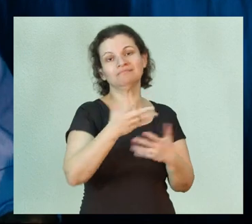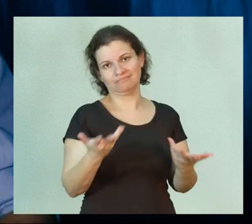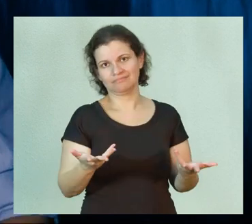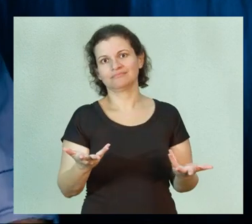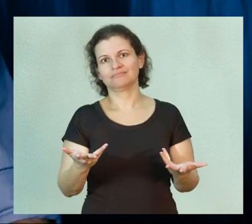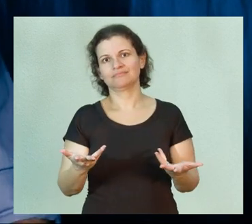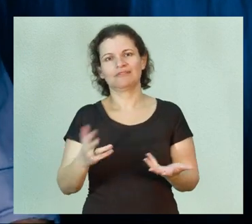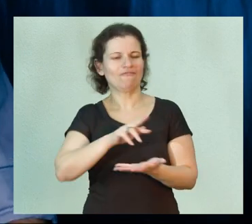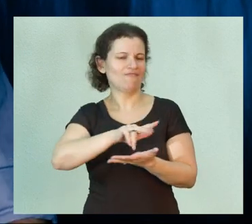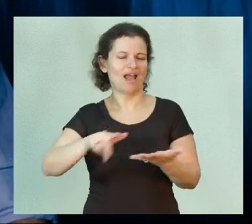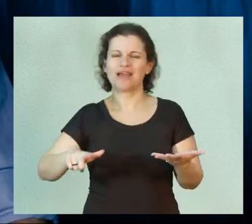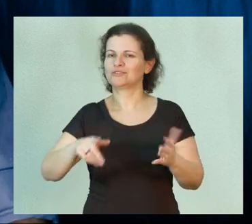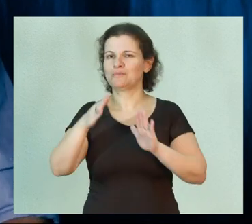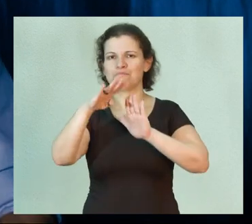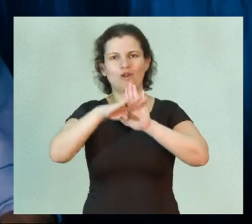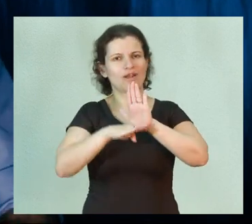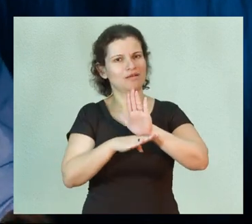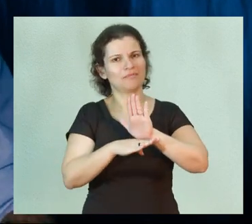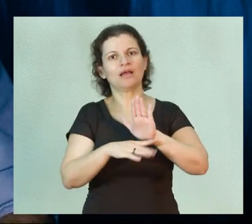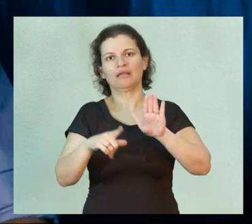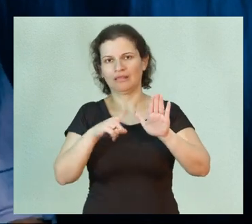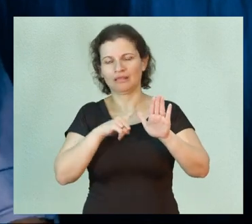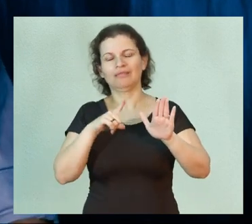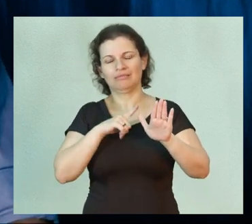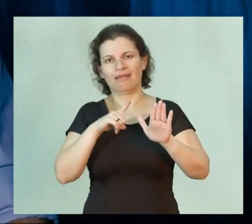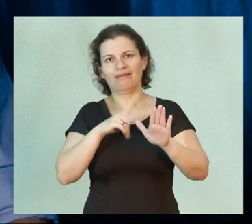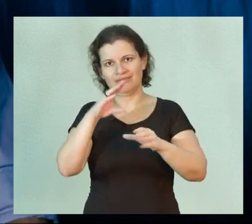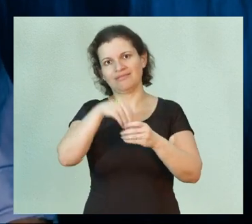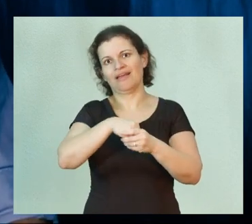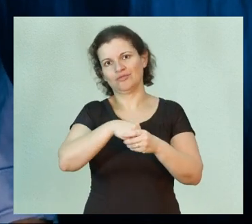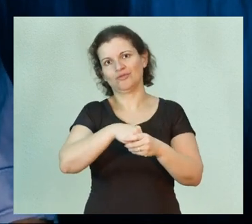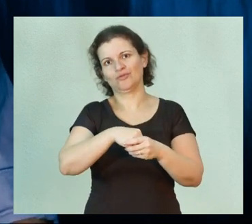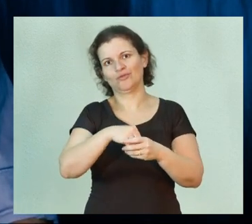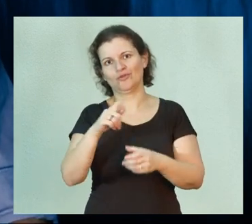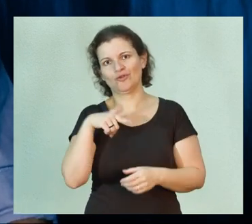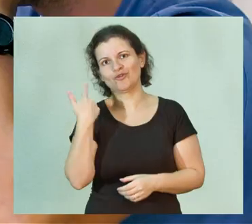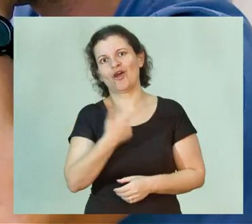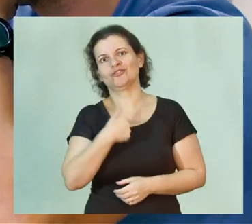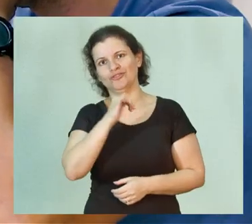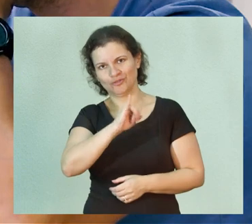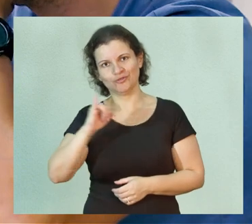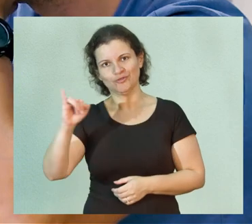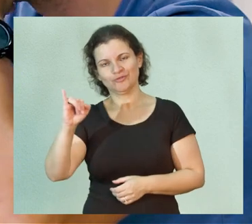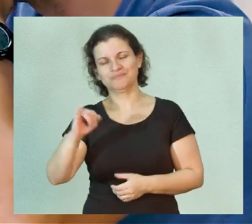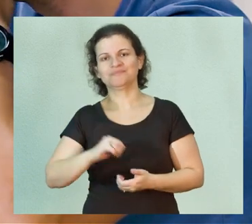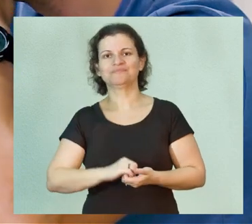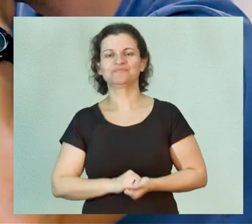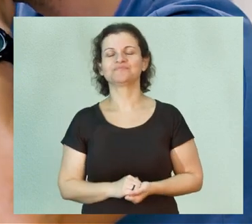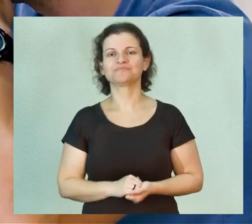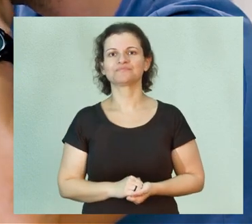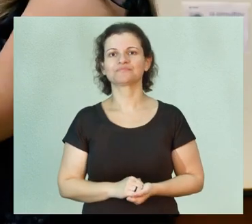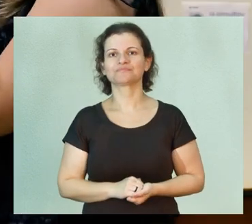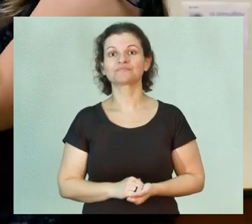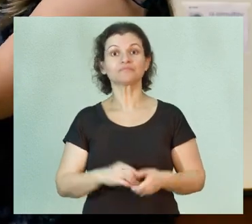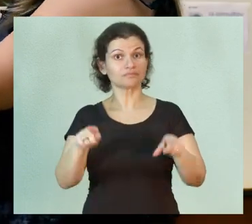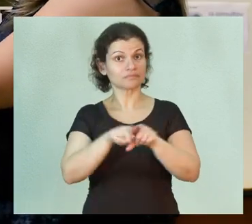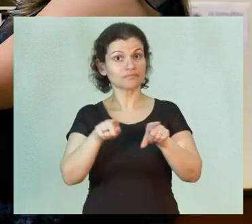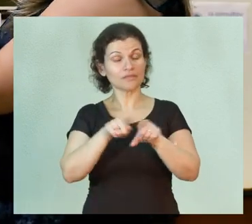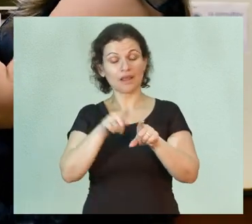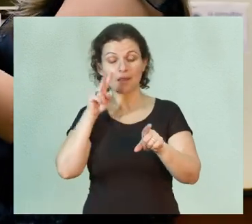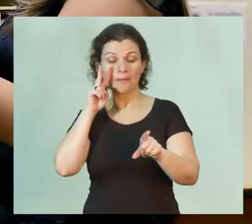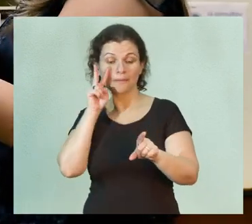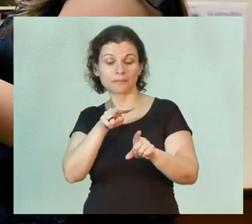dos mais diversos programas que estão sediados no nosso Instituto. Brasil. também as